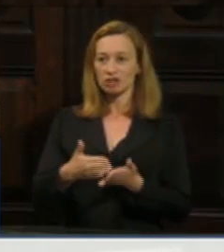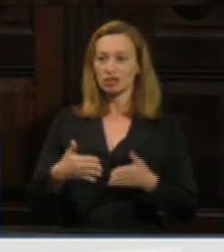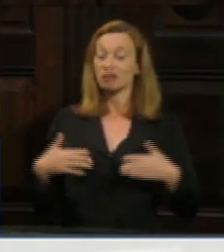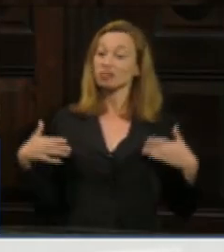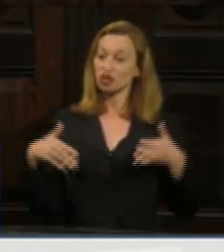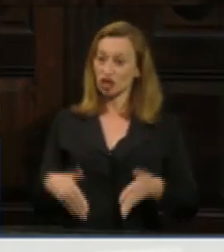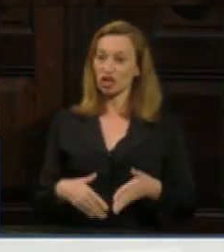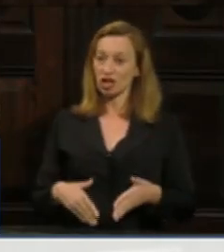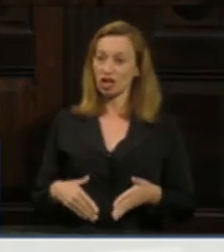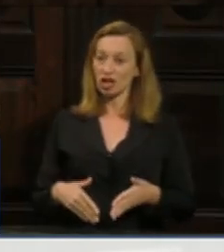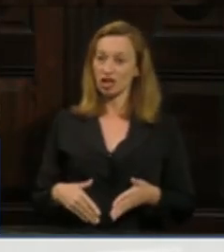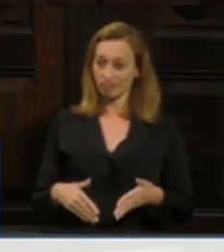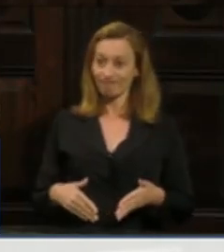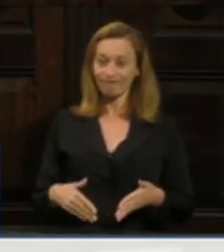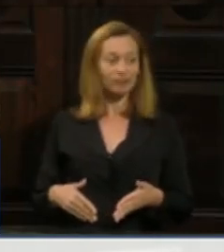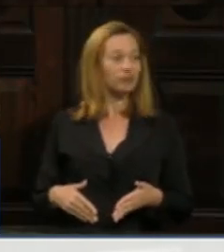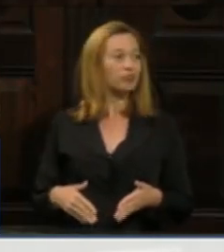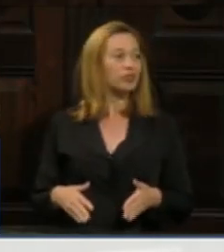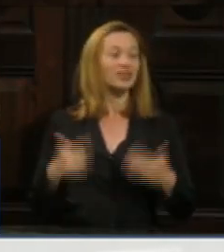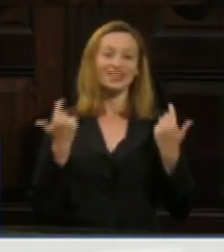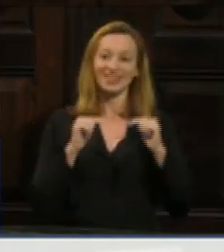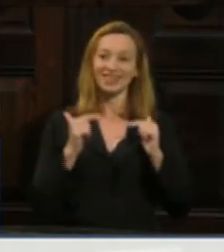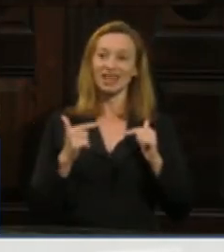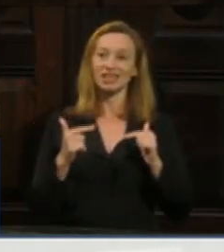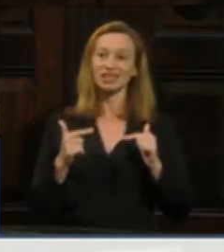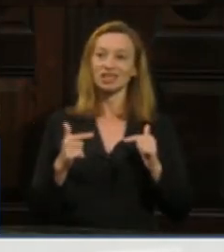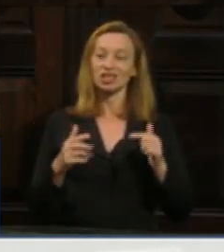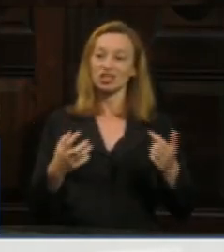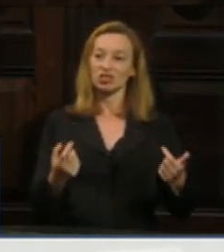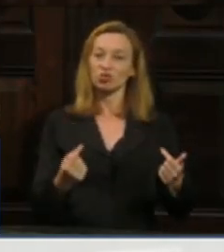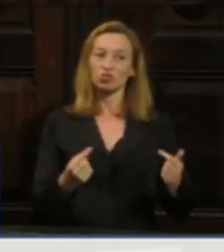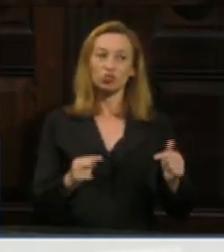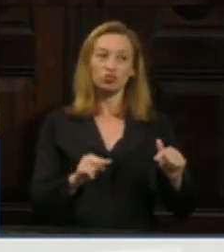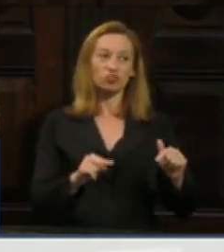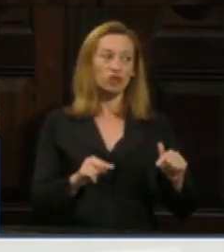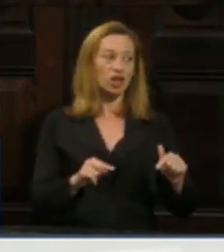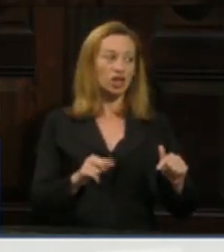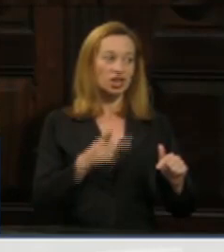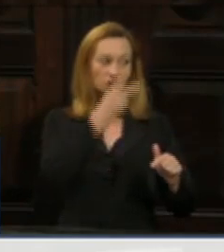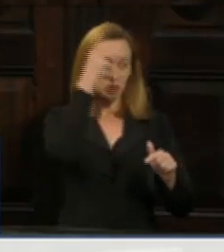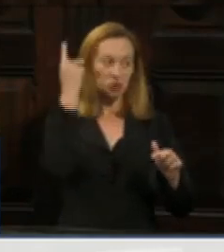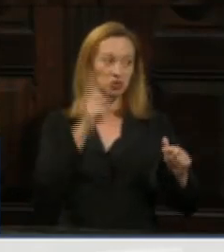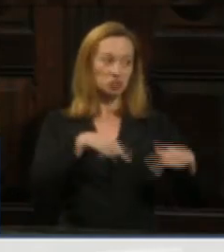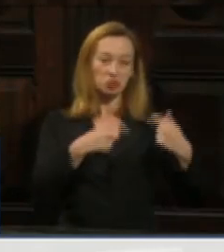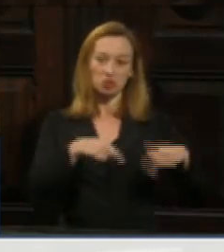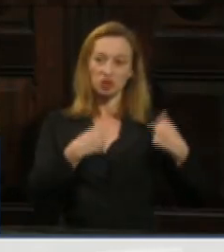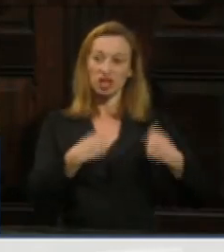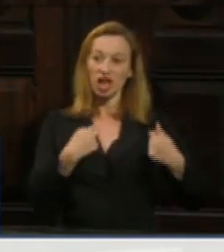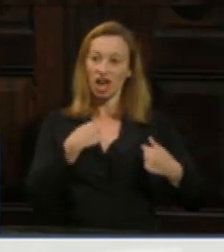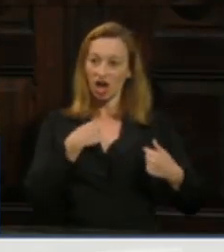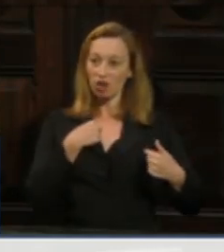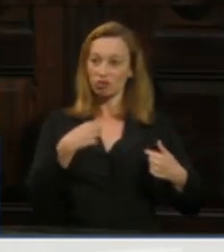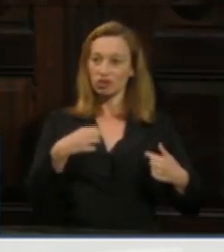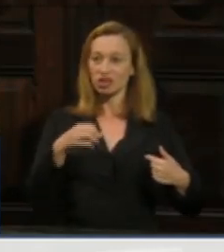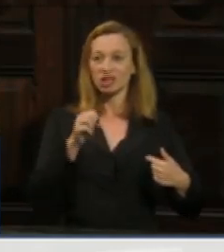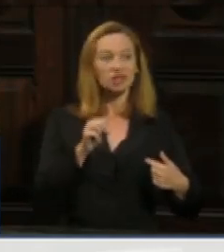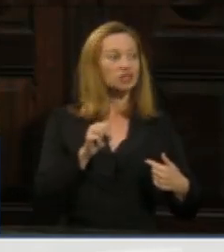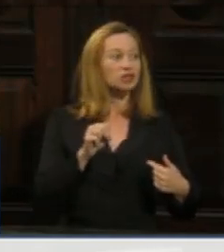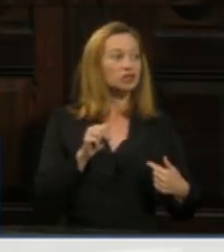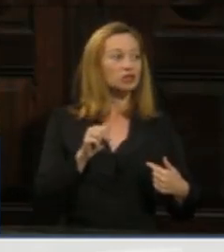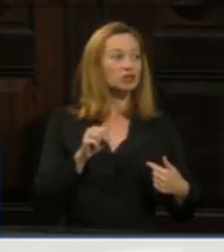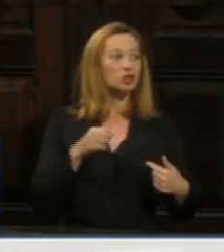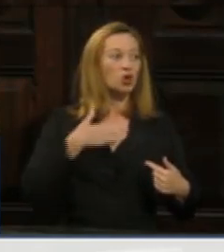história, vou ficar apontando o dedo para A, B, C, D ou E, que os órgãos competentes façam as suas avaliações e que a gente